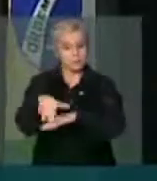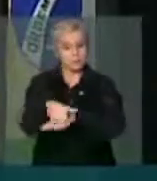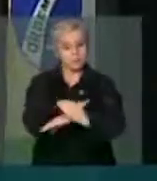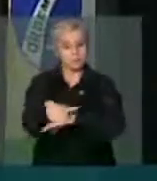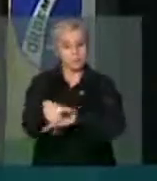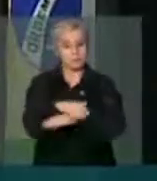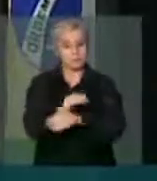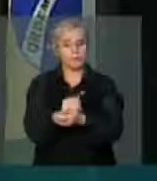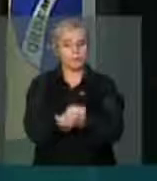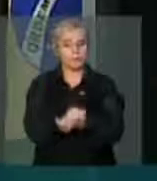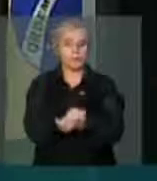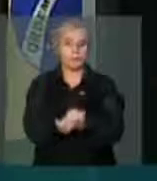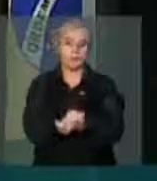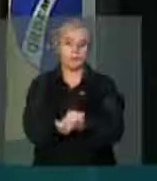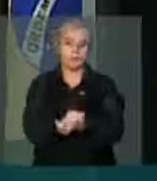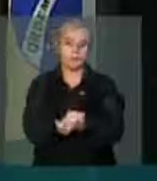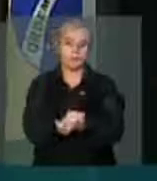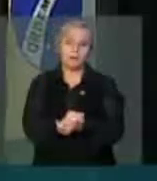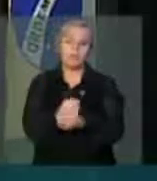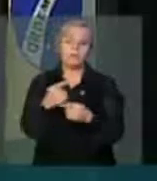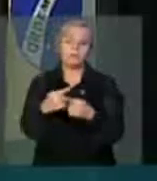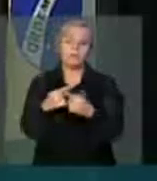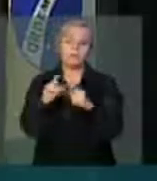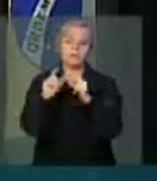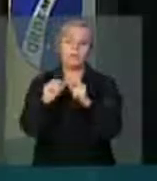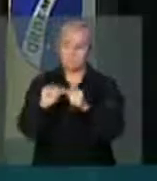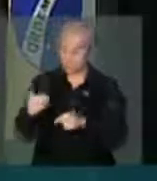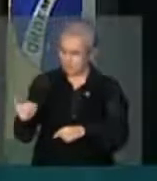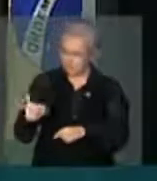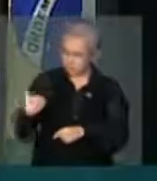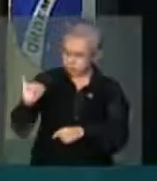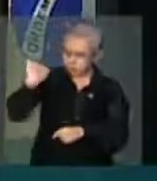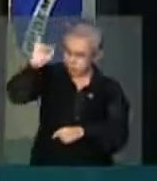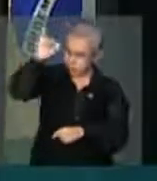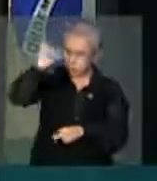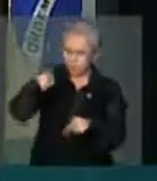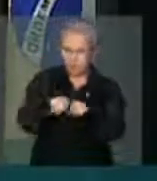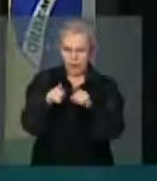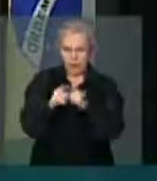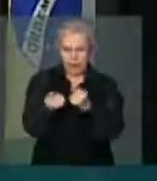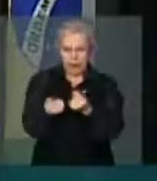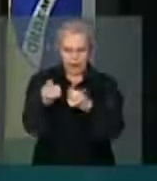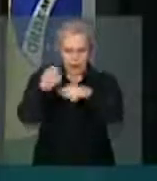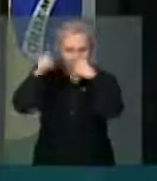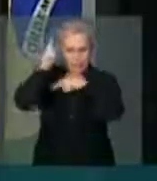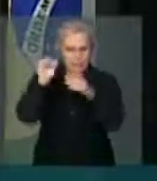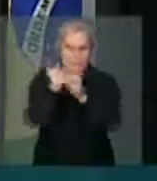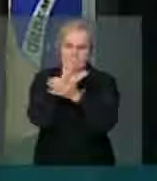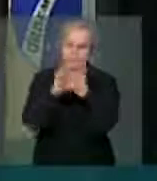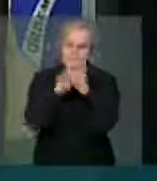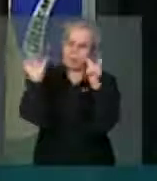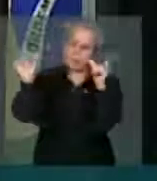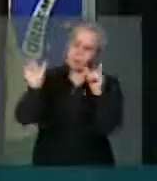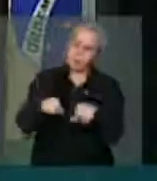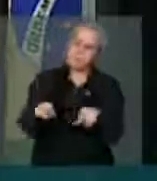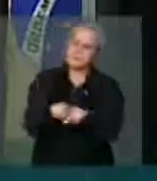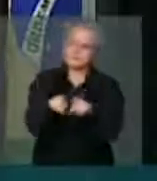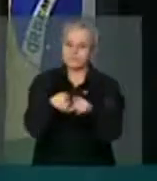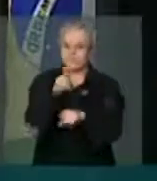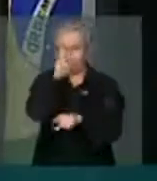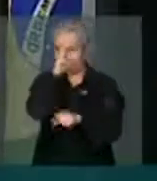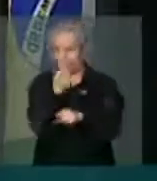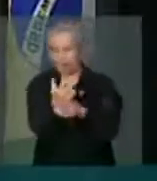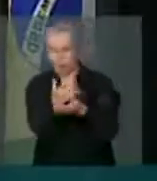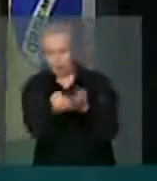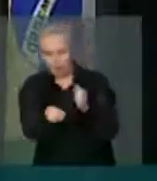e atingiram porque a inflação alta, baixo crescimento econômico e forte corrupção